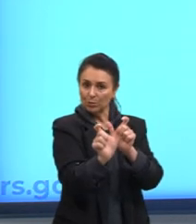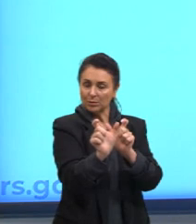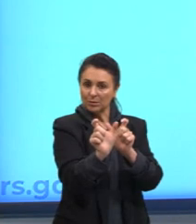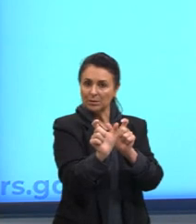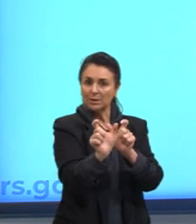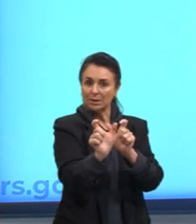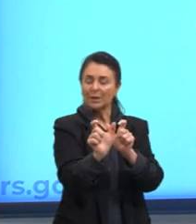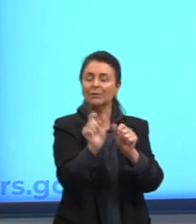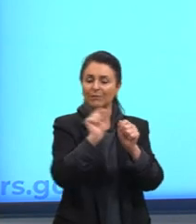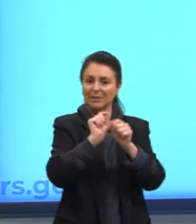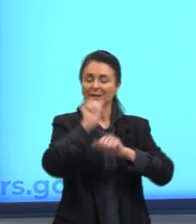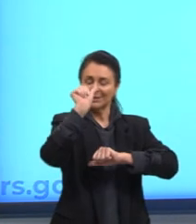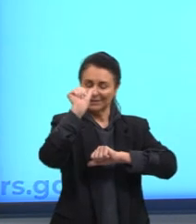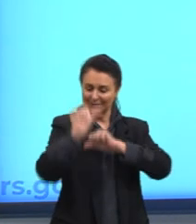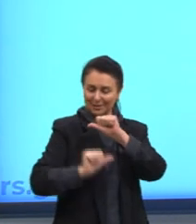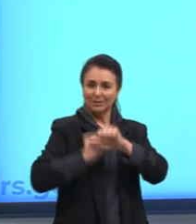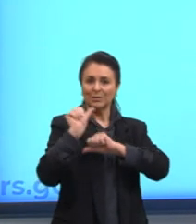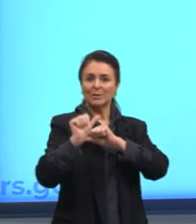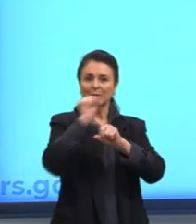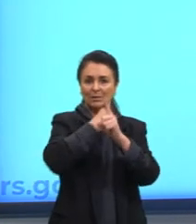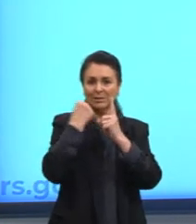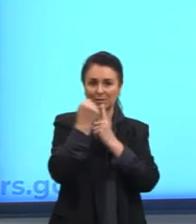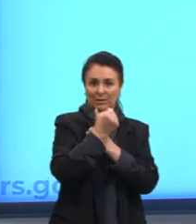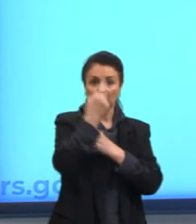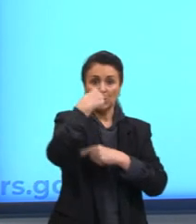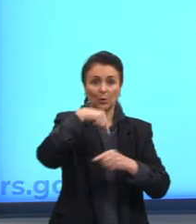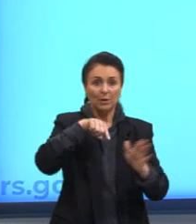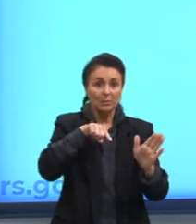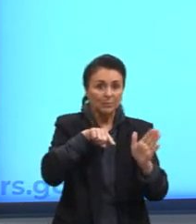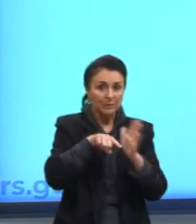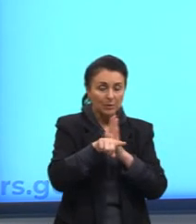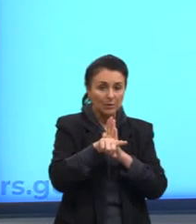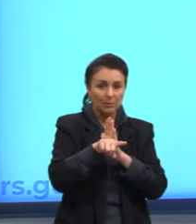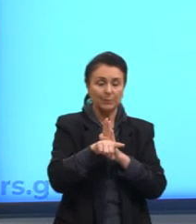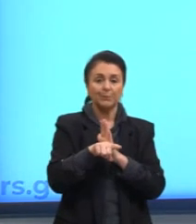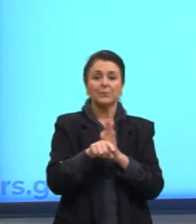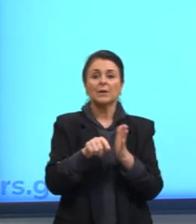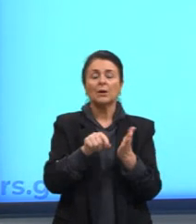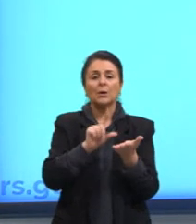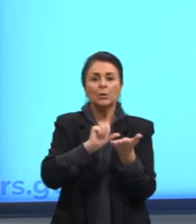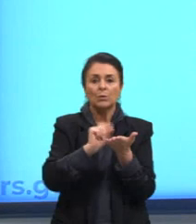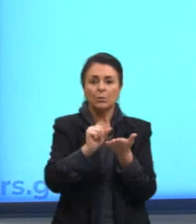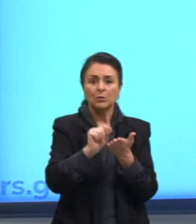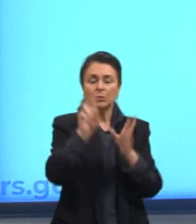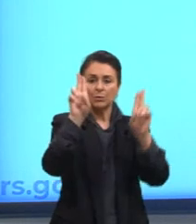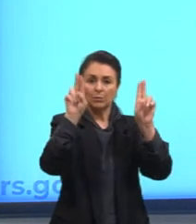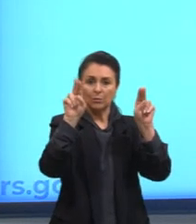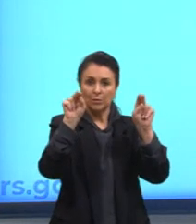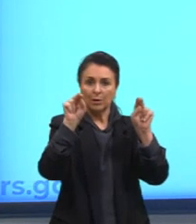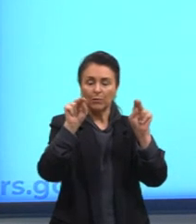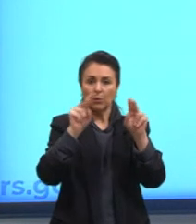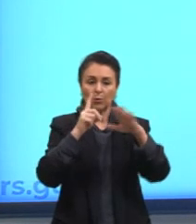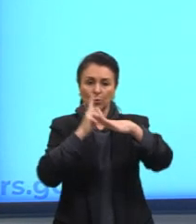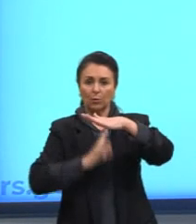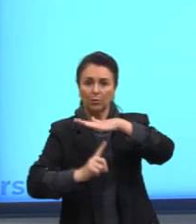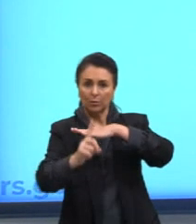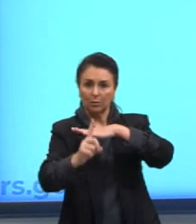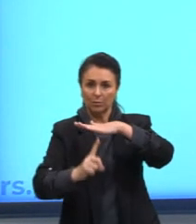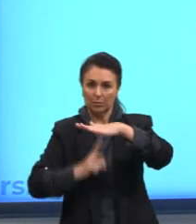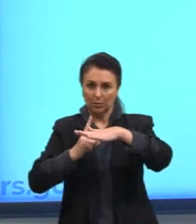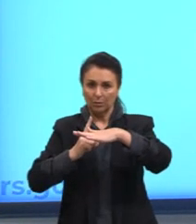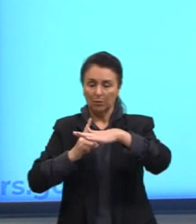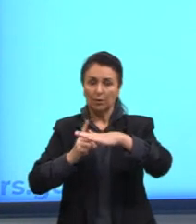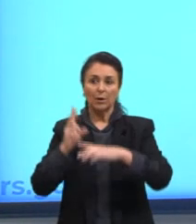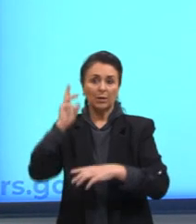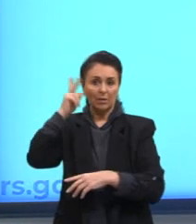ocasionam as transformações sociais outra questão e em artigo intitulado clientelismo ainda domina a política